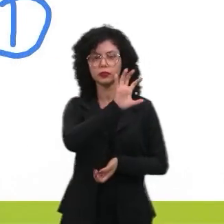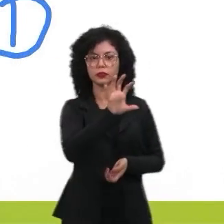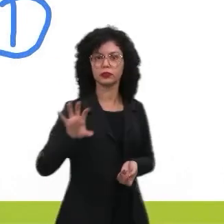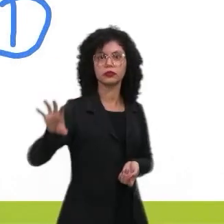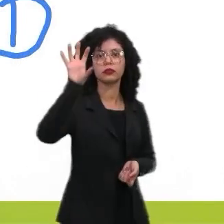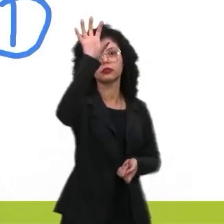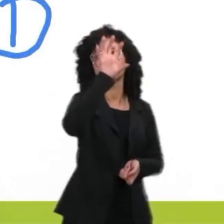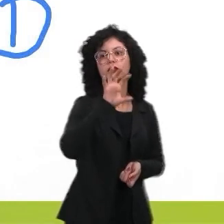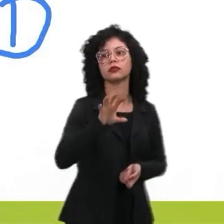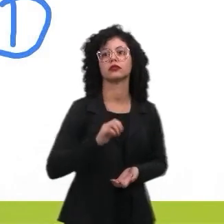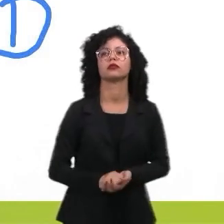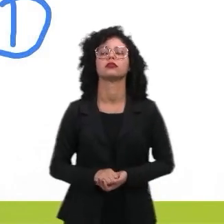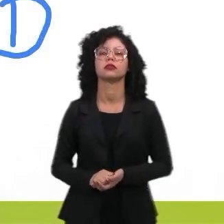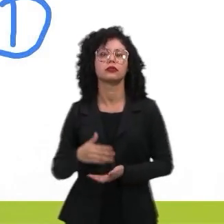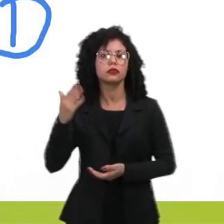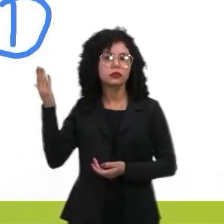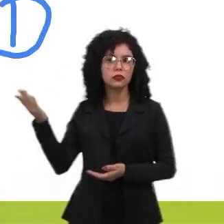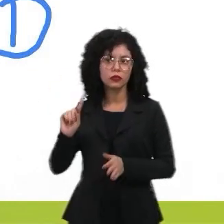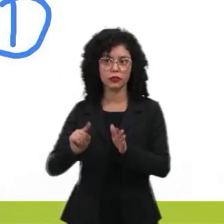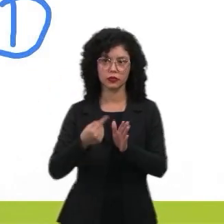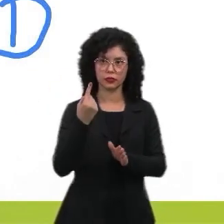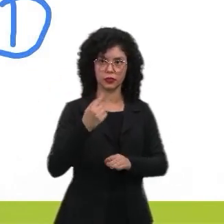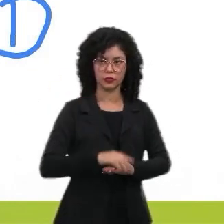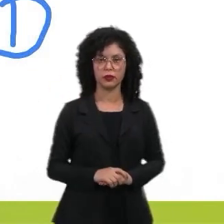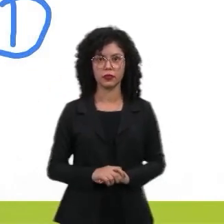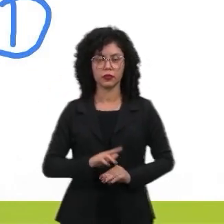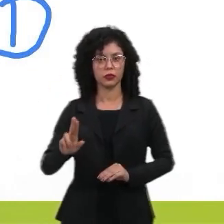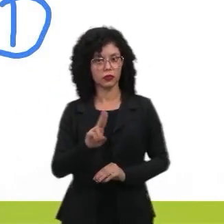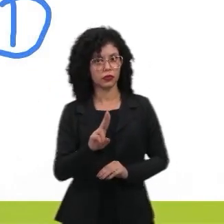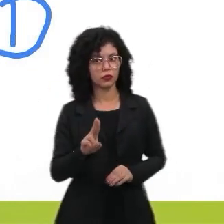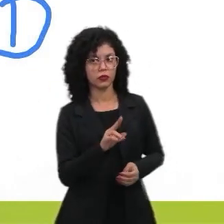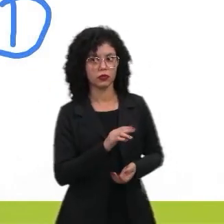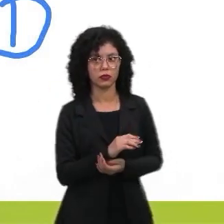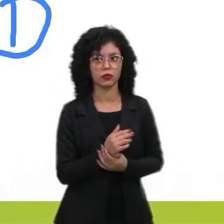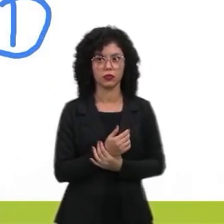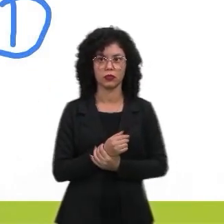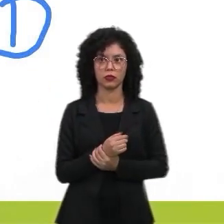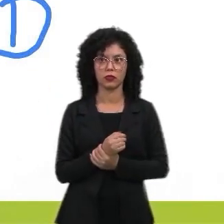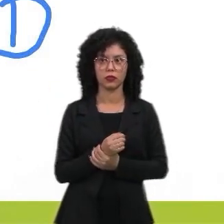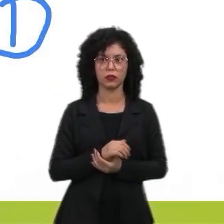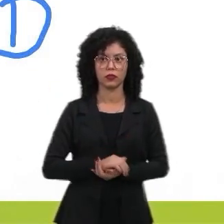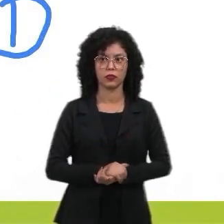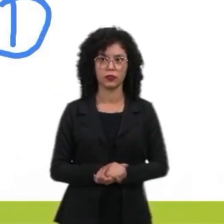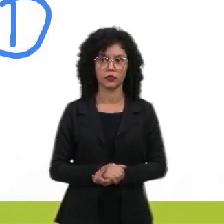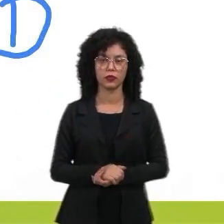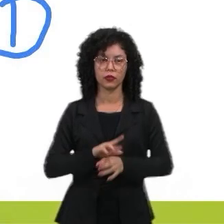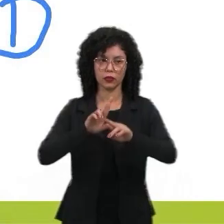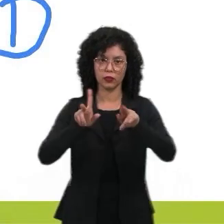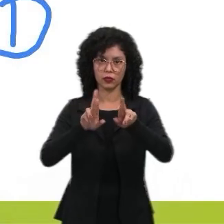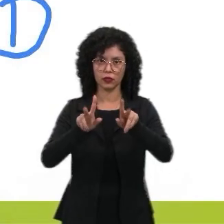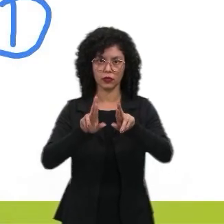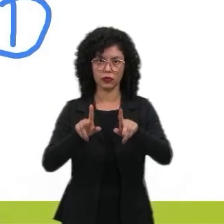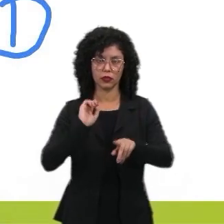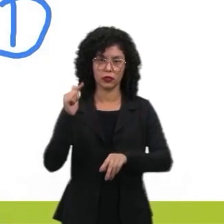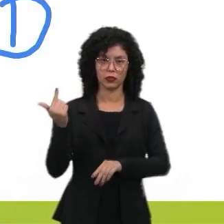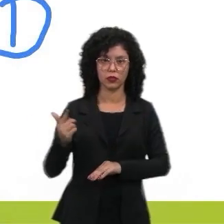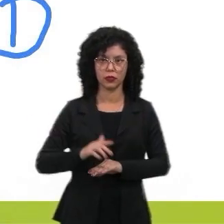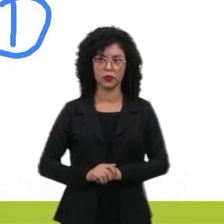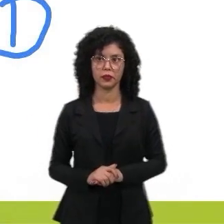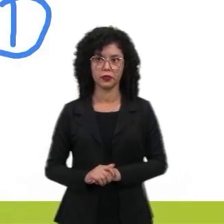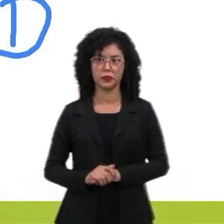trazer um mapinha para vocês. Mas essa aqui é a primeira, tá? A gente chama essa escala aqui, eu vou colocar até um ponto 1 aqui, ó, para você diferenciar das outras, tá?